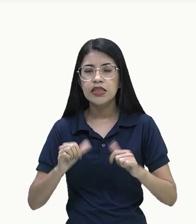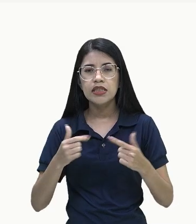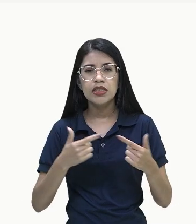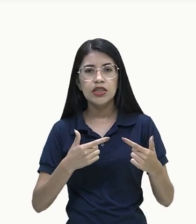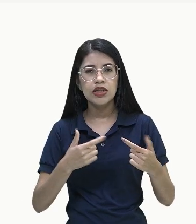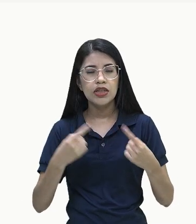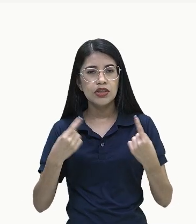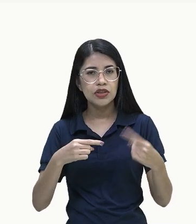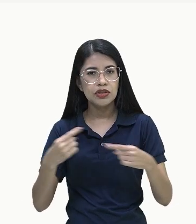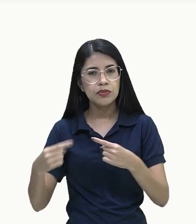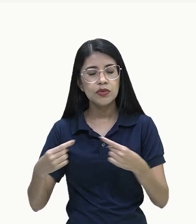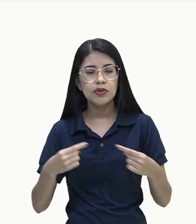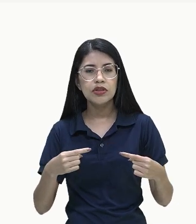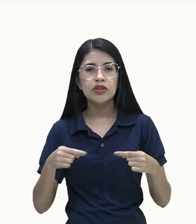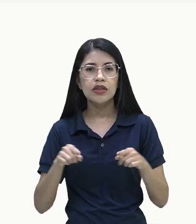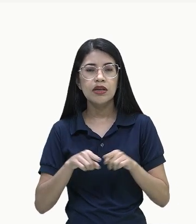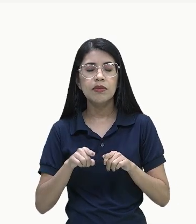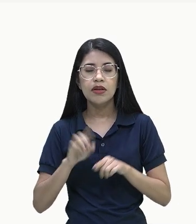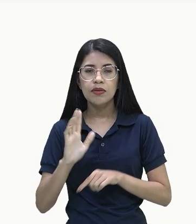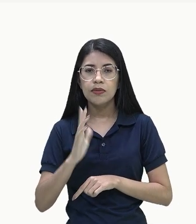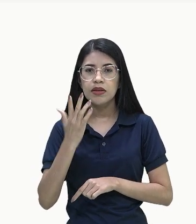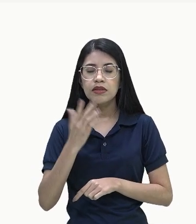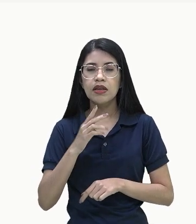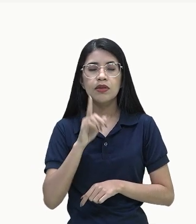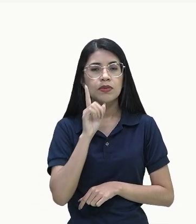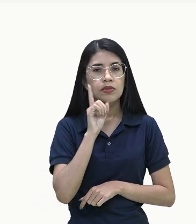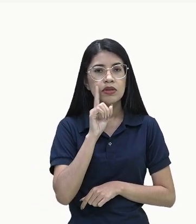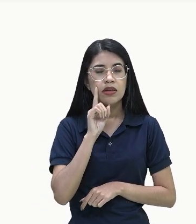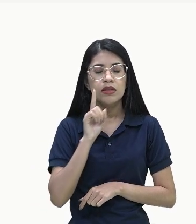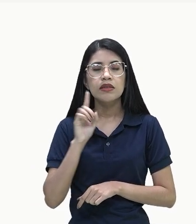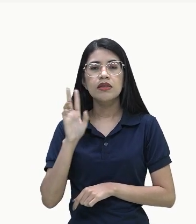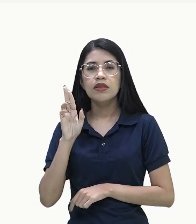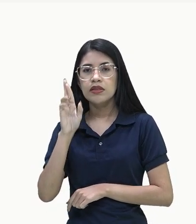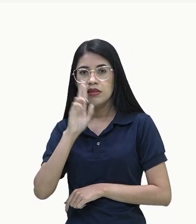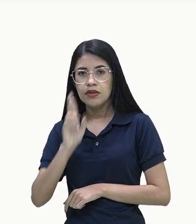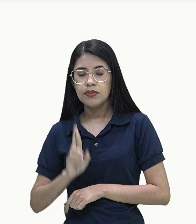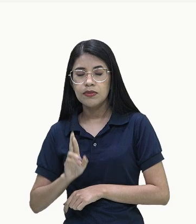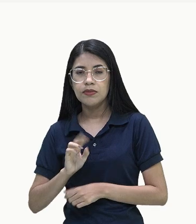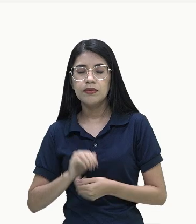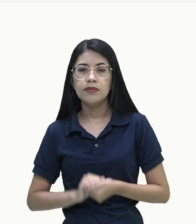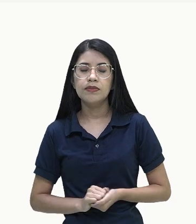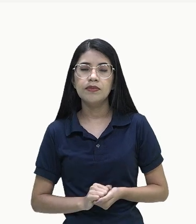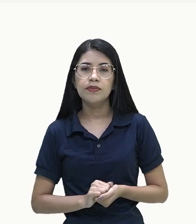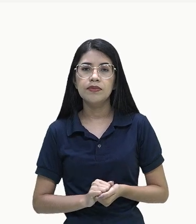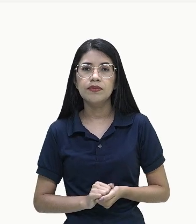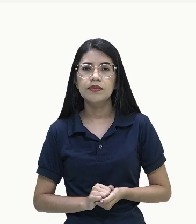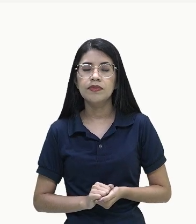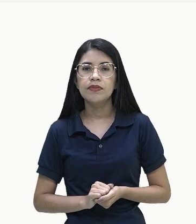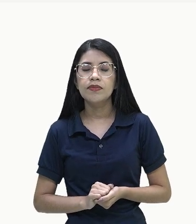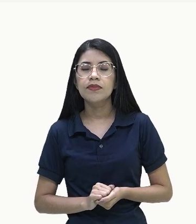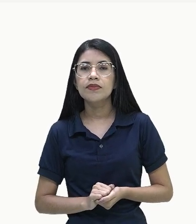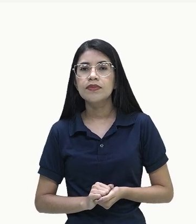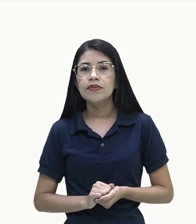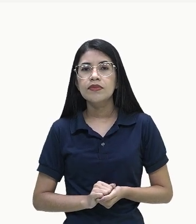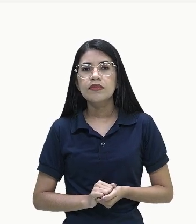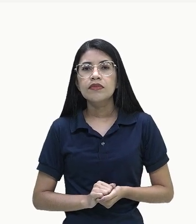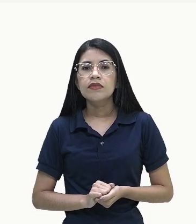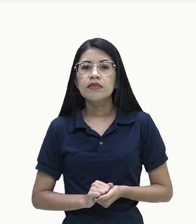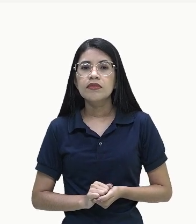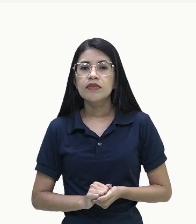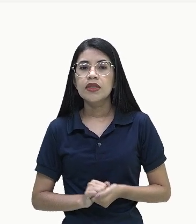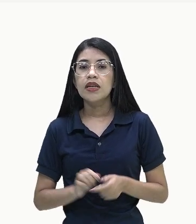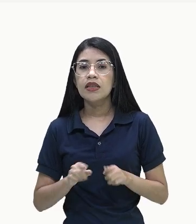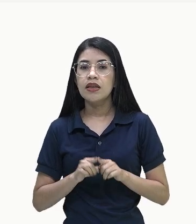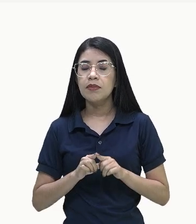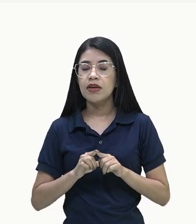indiretas entre essas duas superpotências, Estados Unidos e União Soviética, certo? Bem, a tensão foi